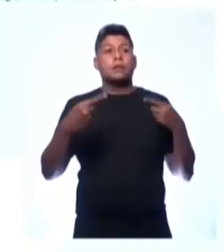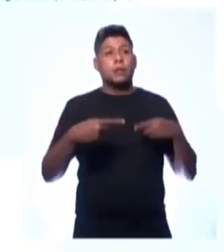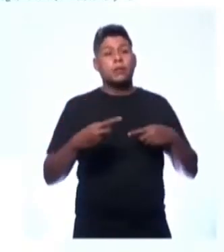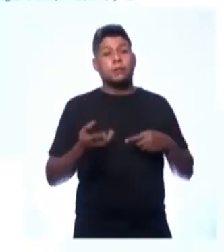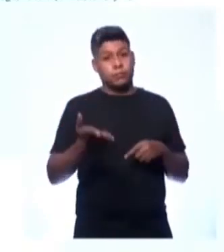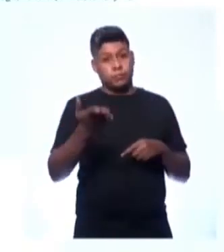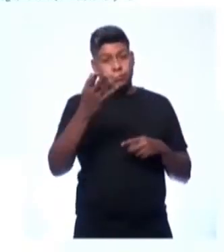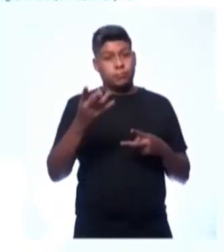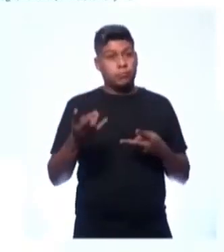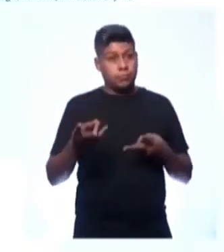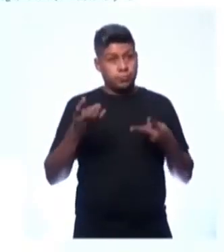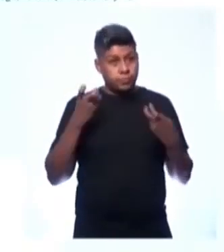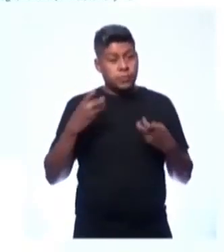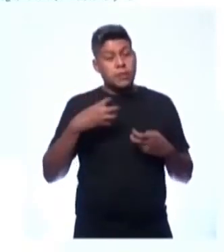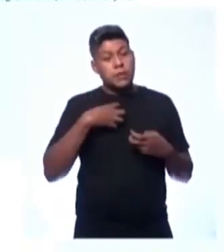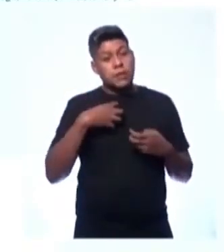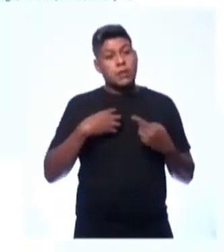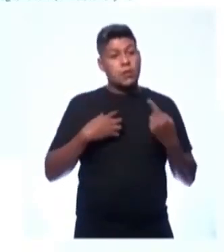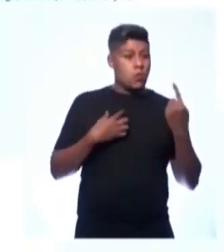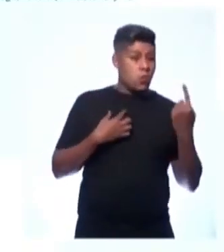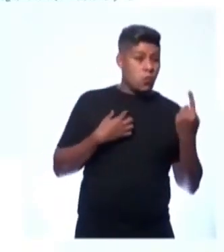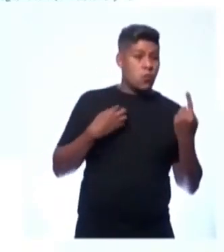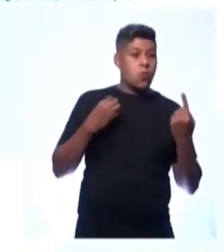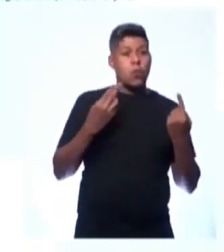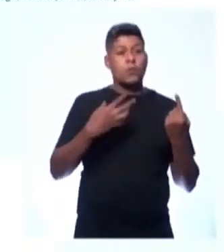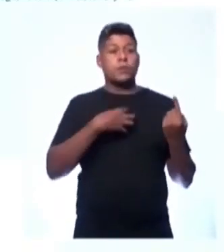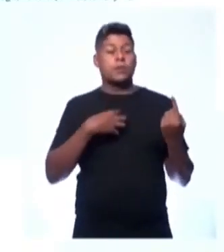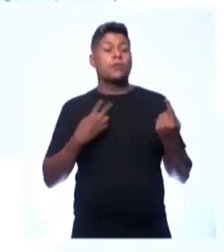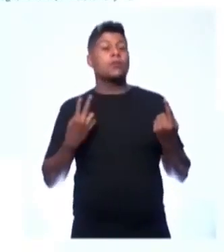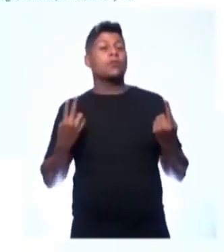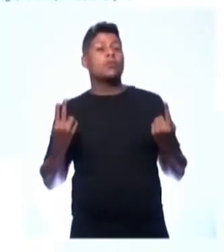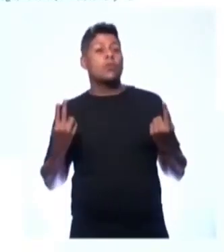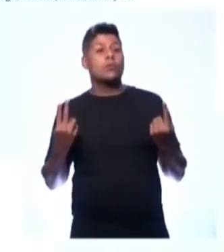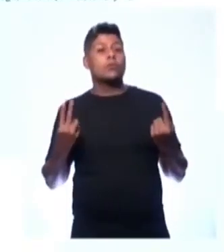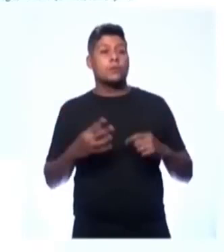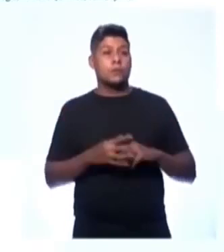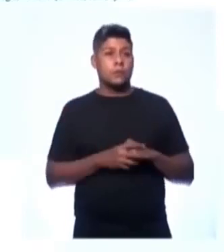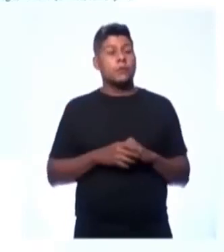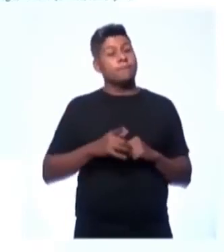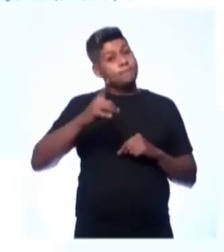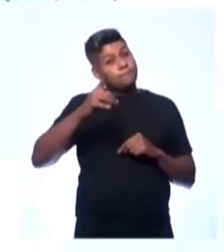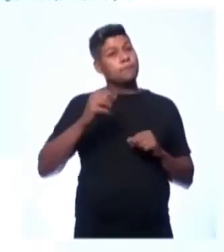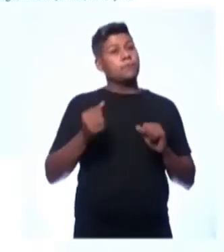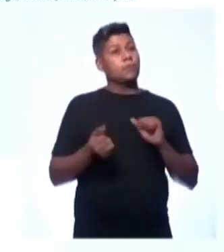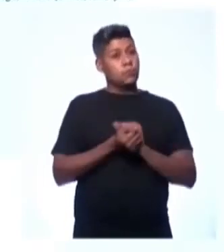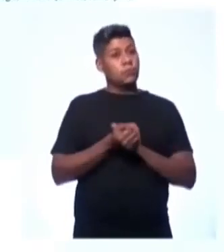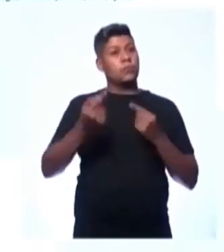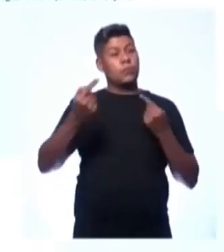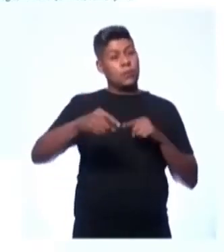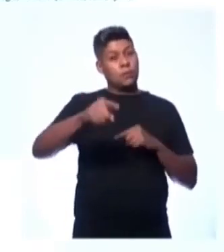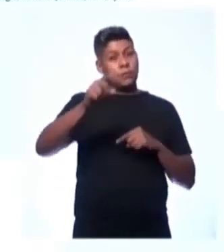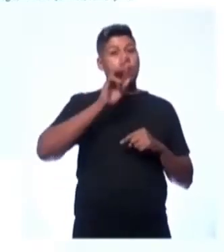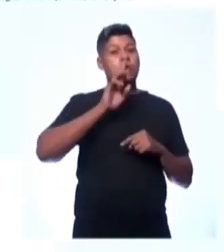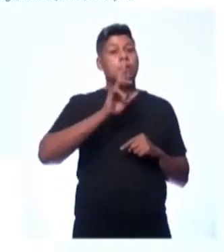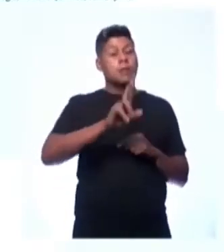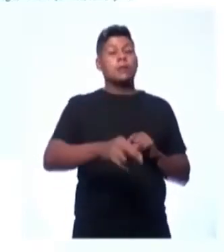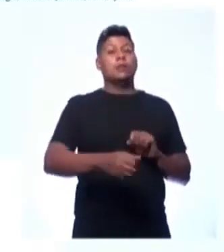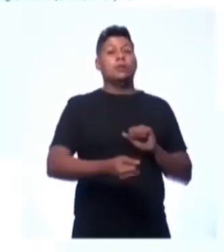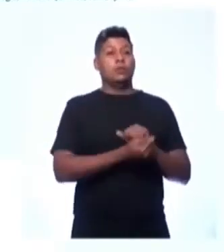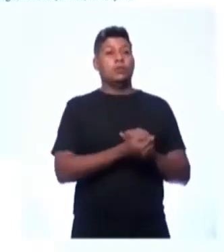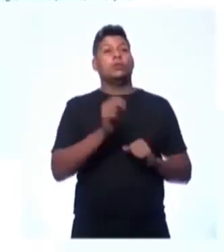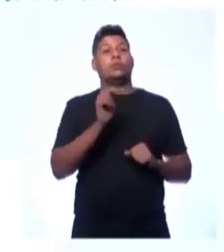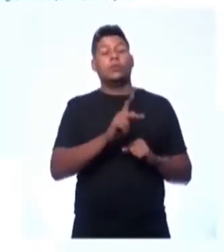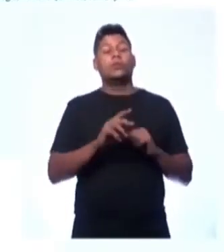aí, né? Dá para observar. Será que é o sentido 1 ou o sentido 2, hein, estudantes? Né? Então você vai ficar com esse desafio para você responder aos seus